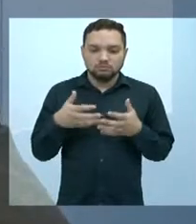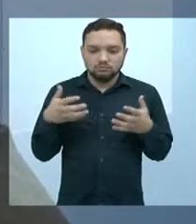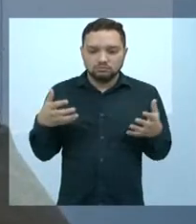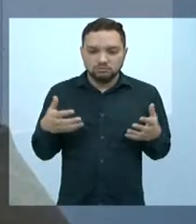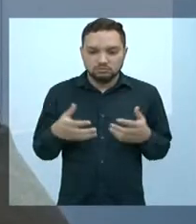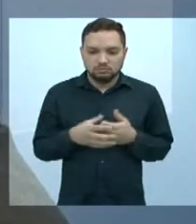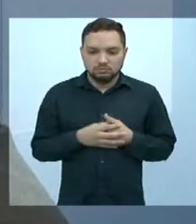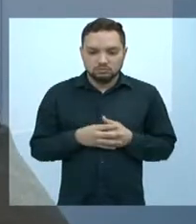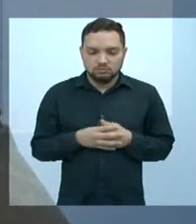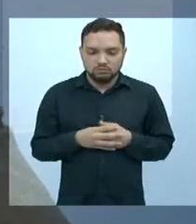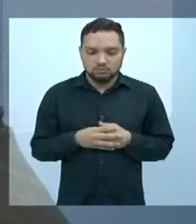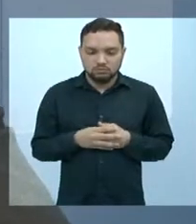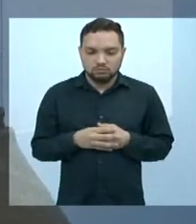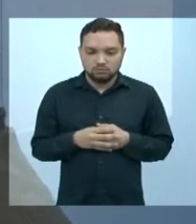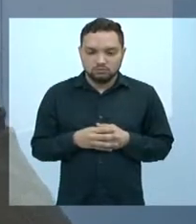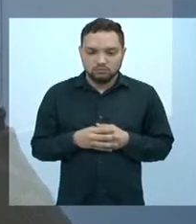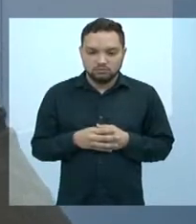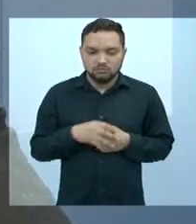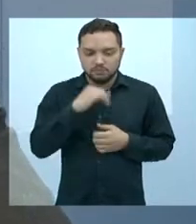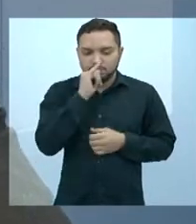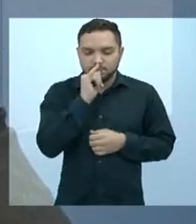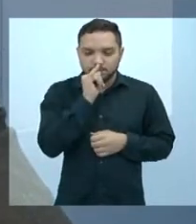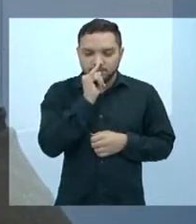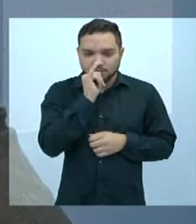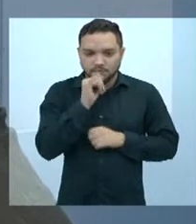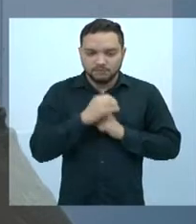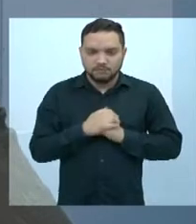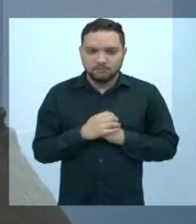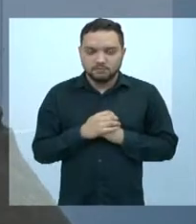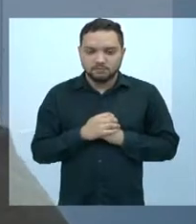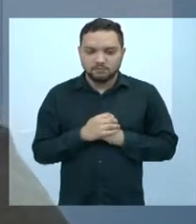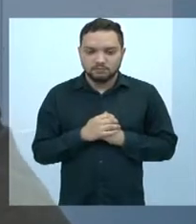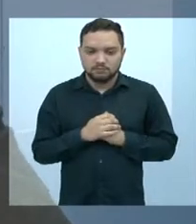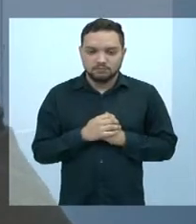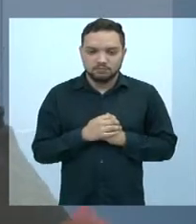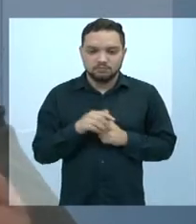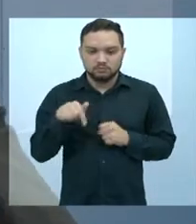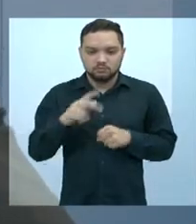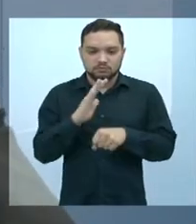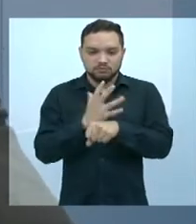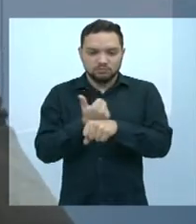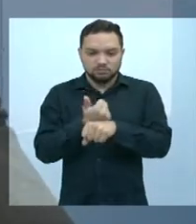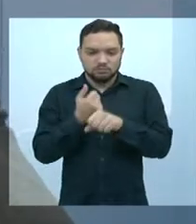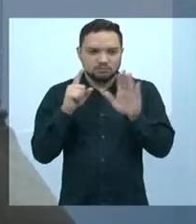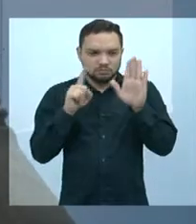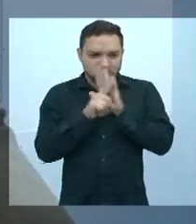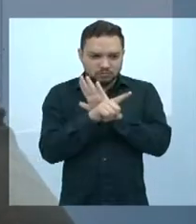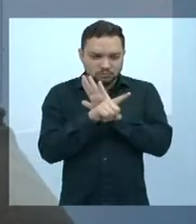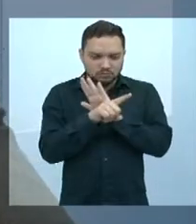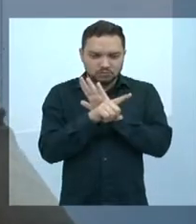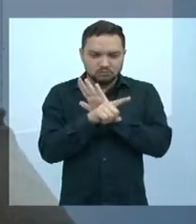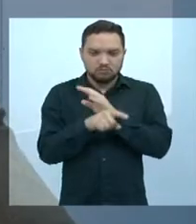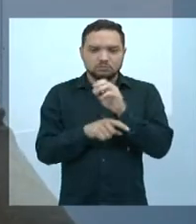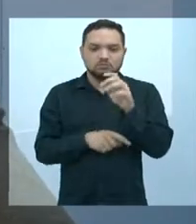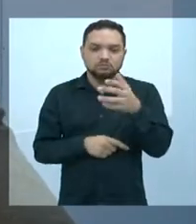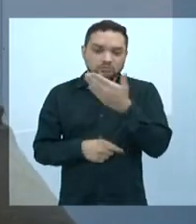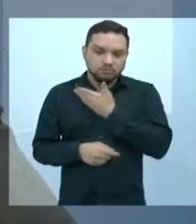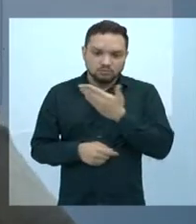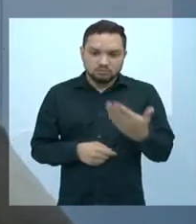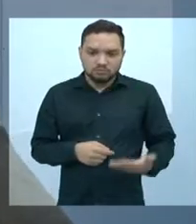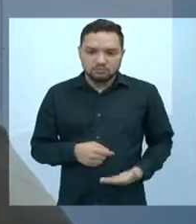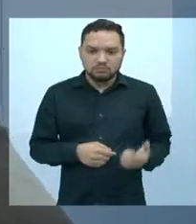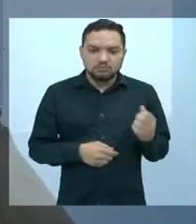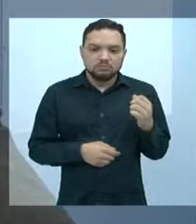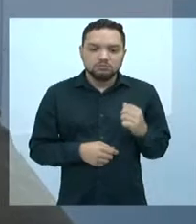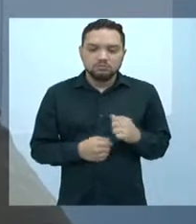Uhum. Vou dar um exemplo. Nesse mesmo evento, quando perguntaram se o governador poderia vir